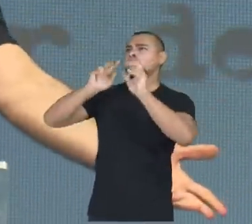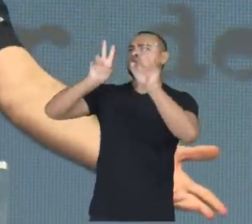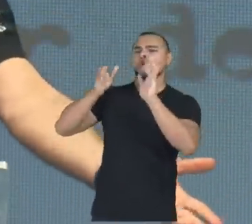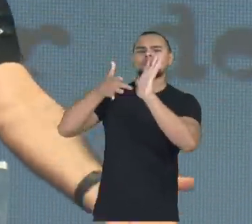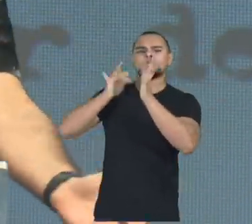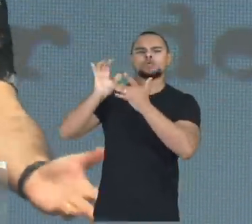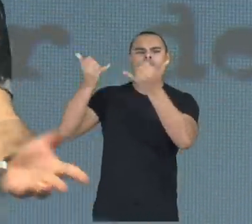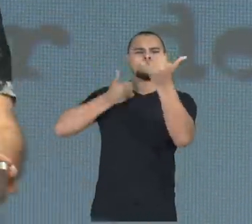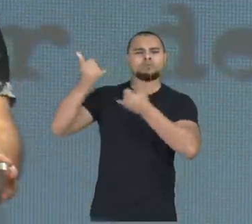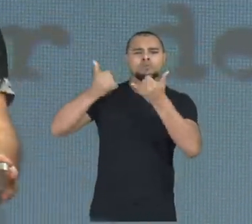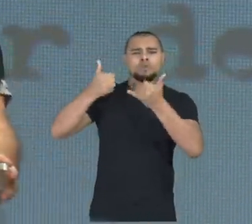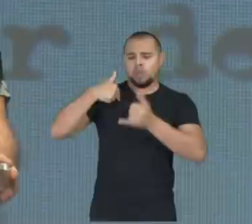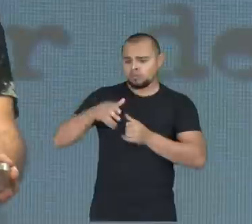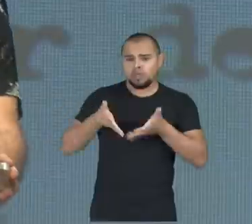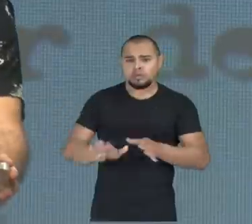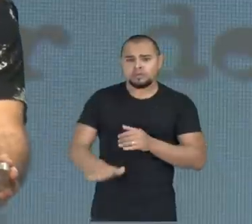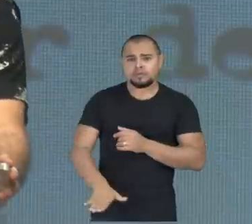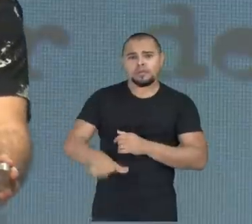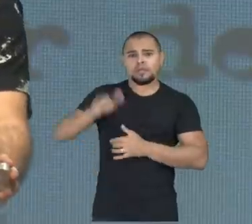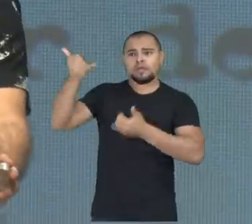desde que eu nasci, né?